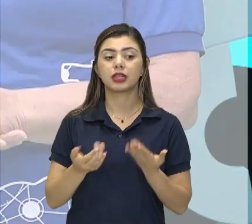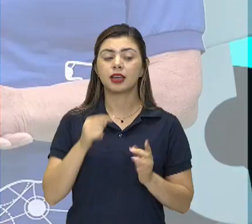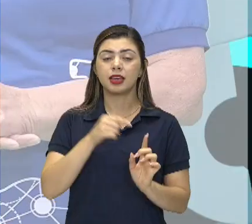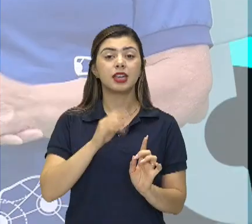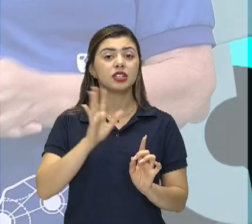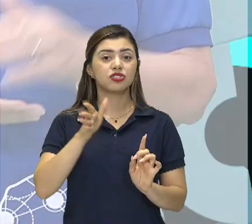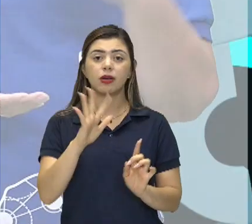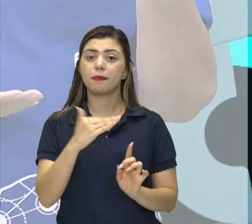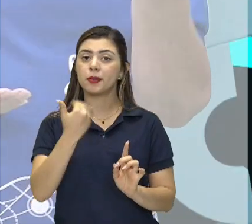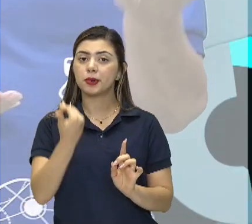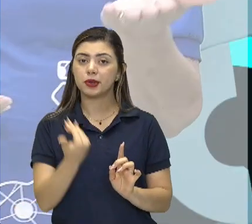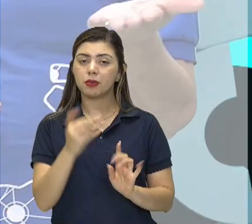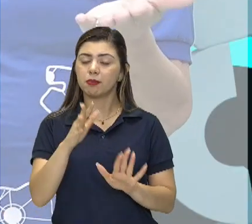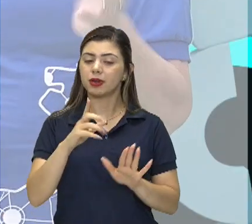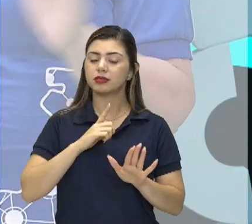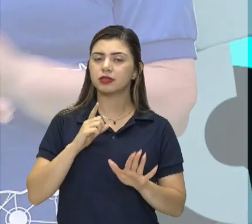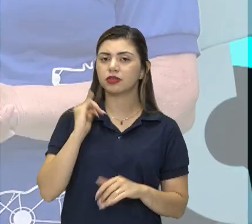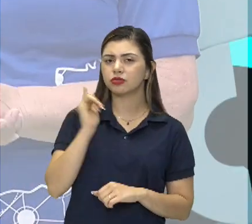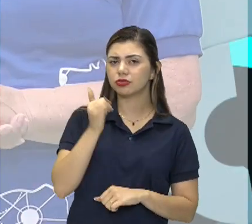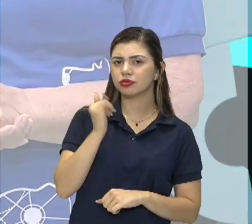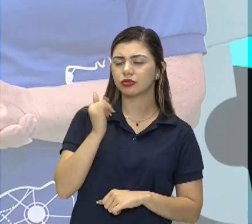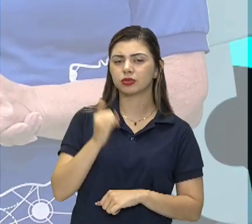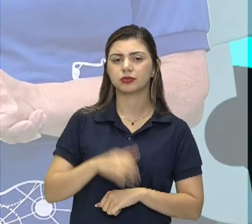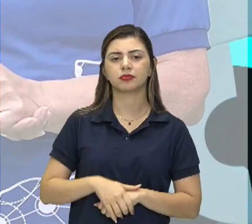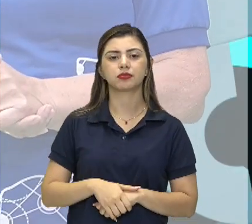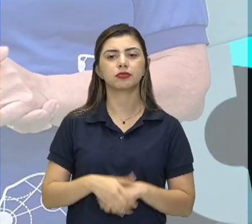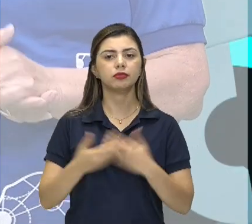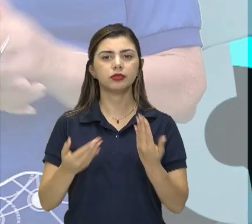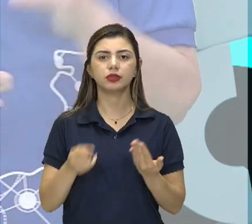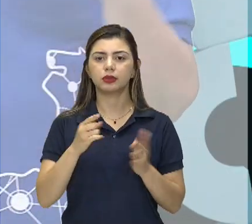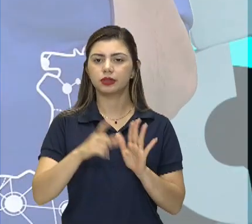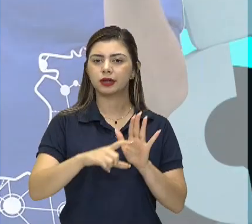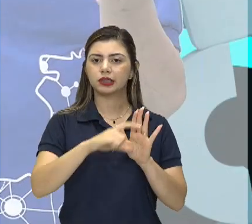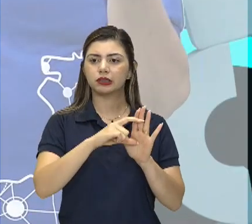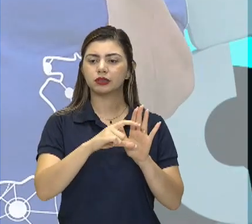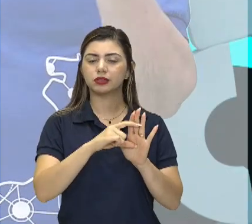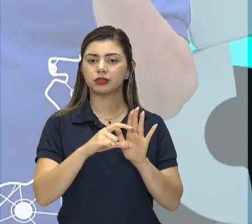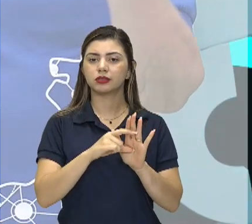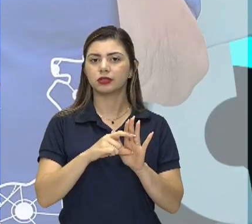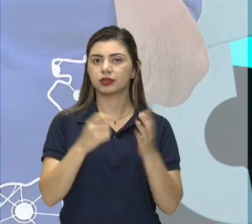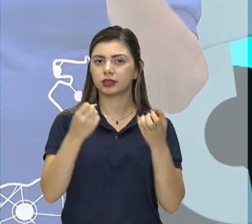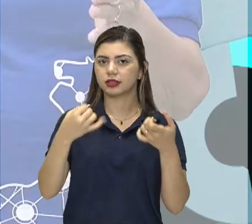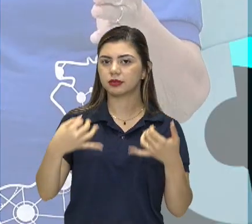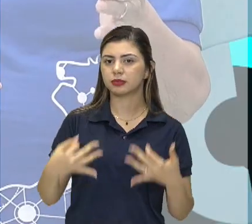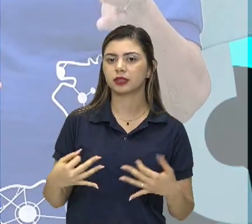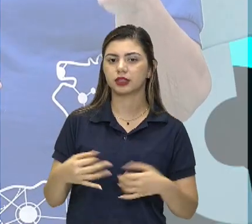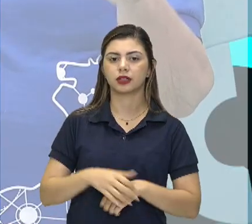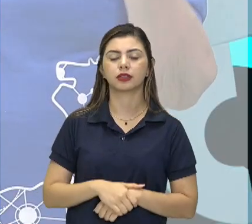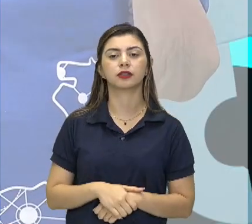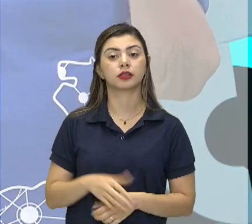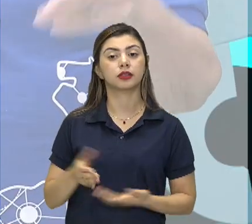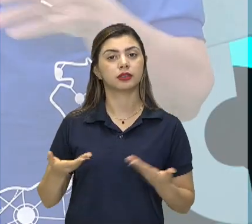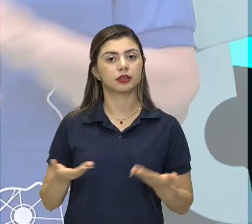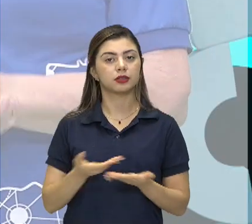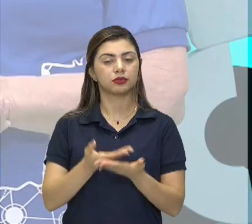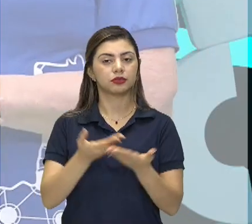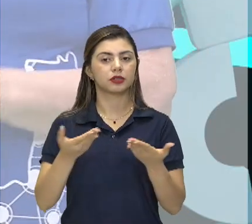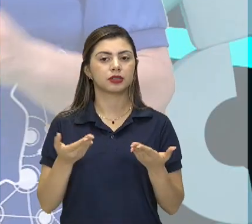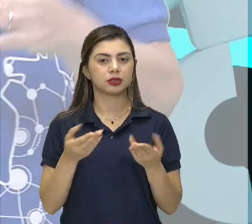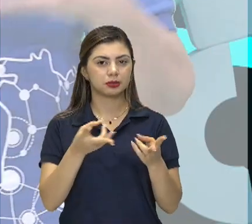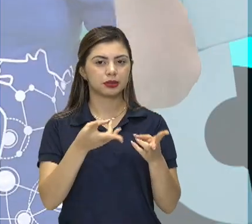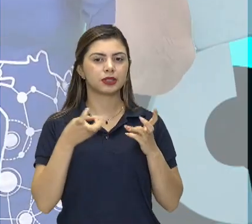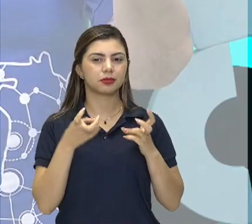falecido. O trecho apresentado, né? Dito isso, então, você colocou aí que ele